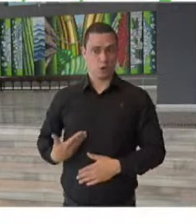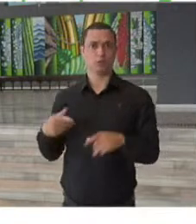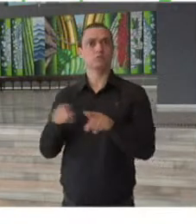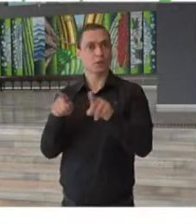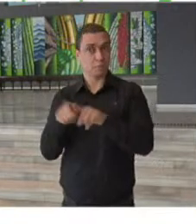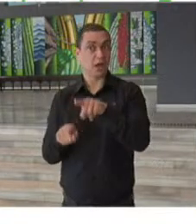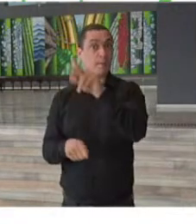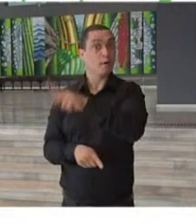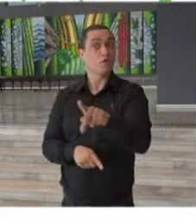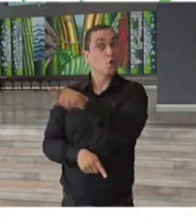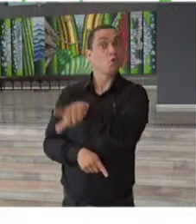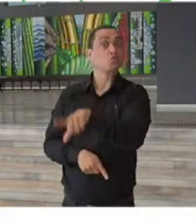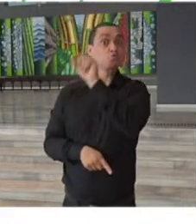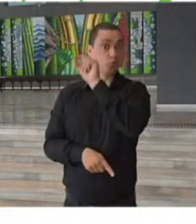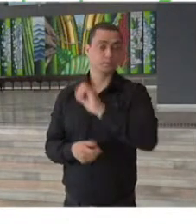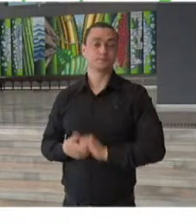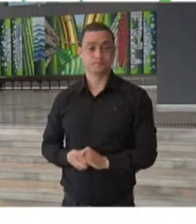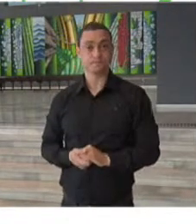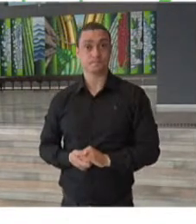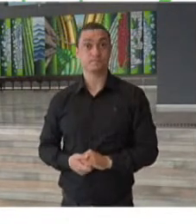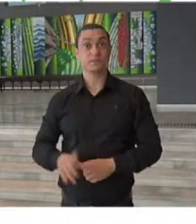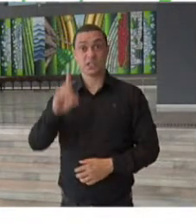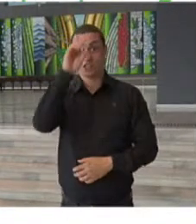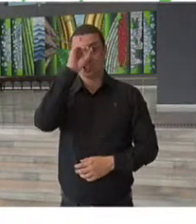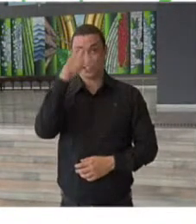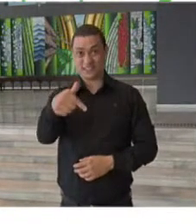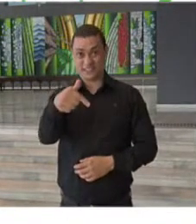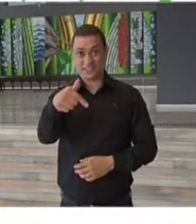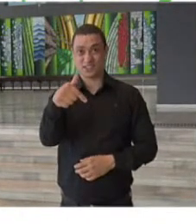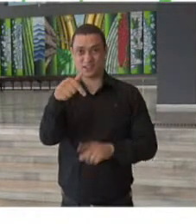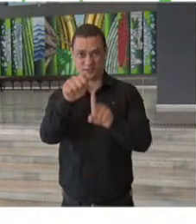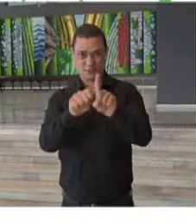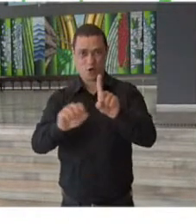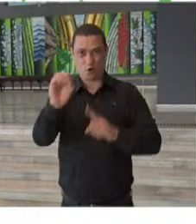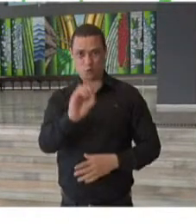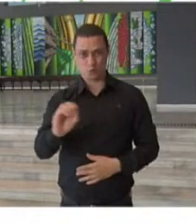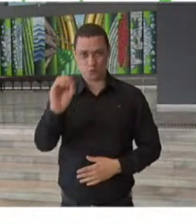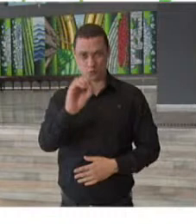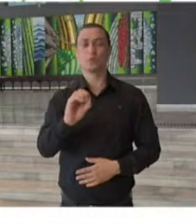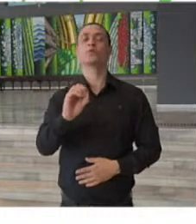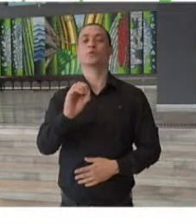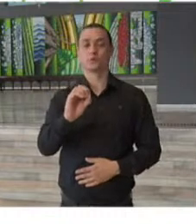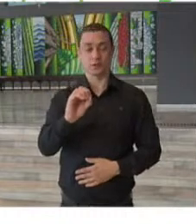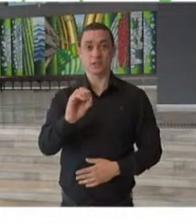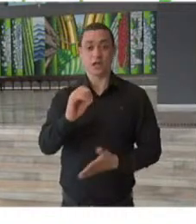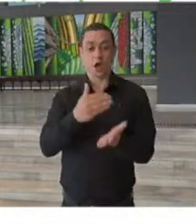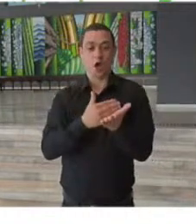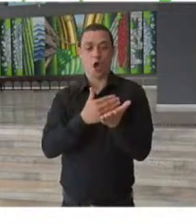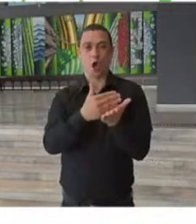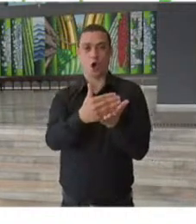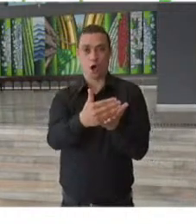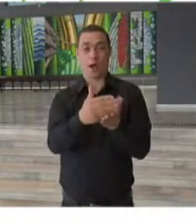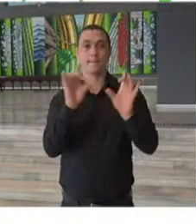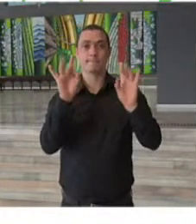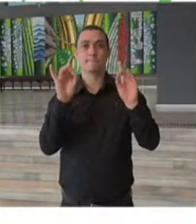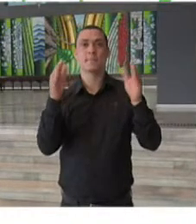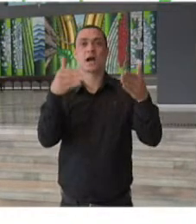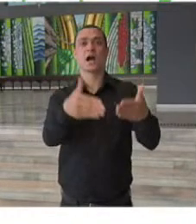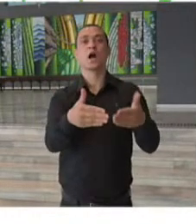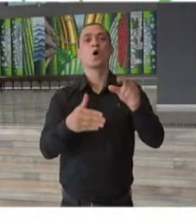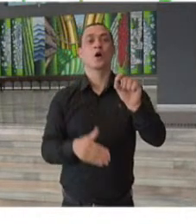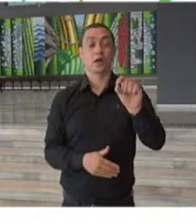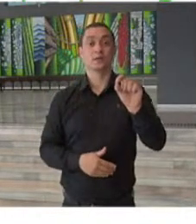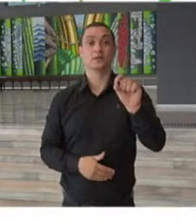inclusive aos professores. No dia 7 de outubro, nós vamos começar agora, especialmente,